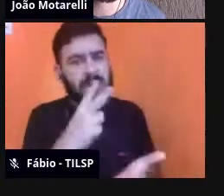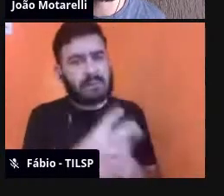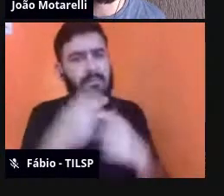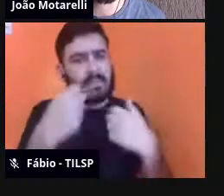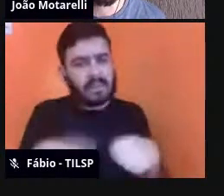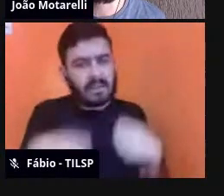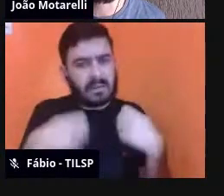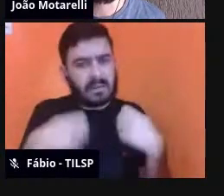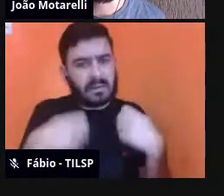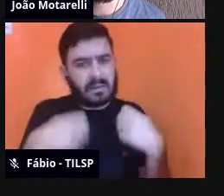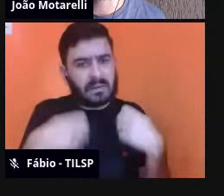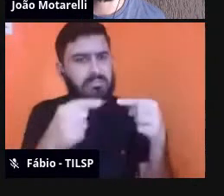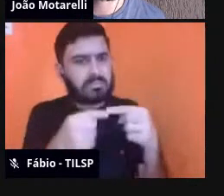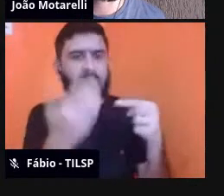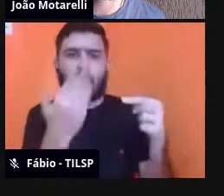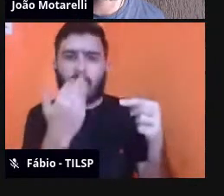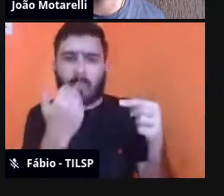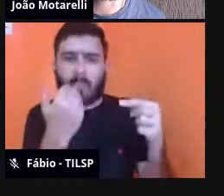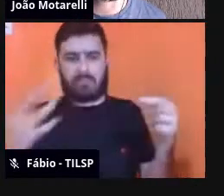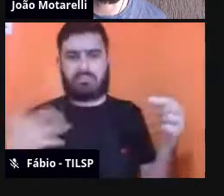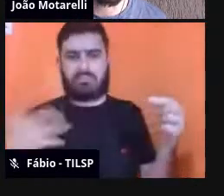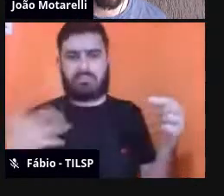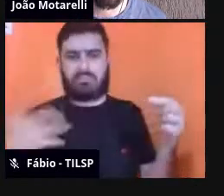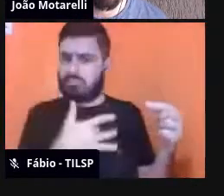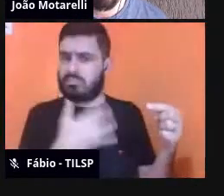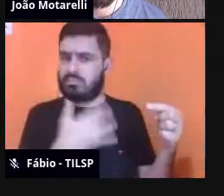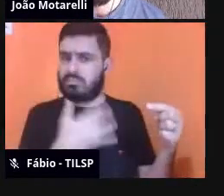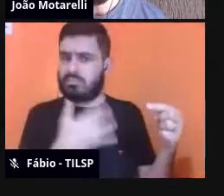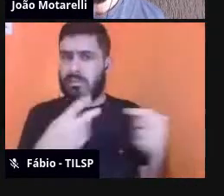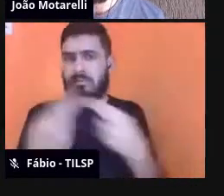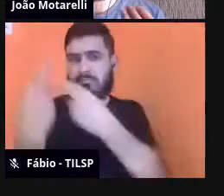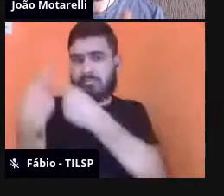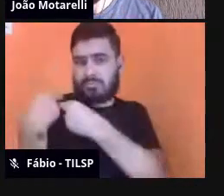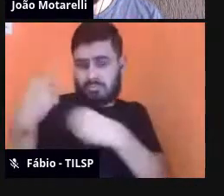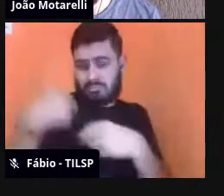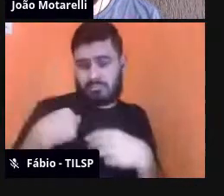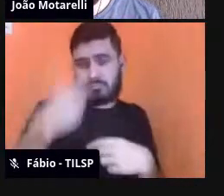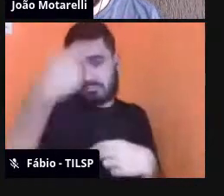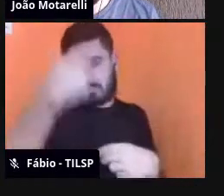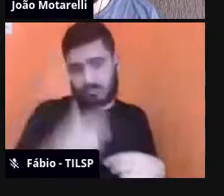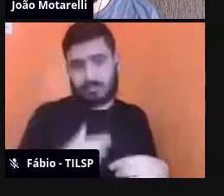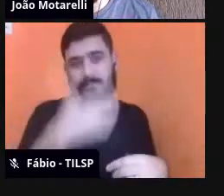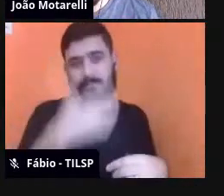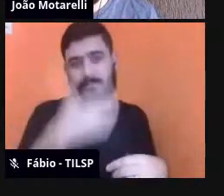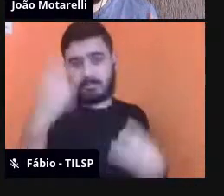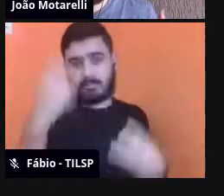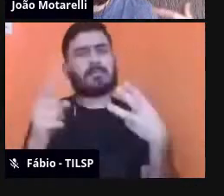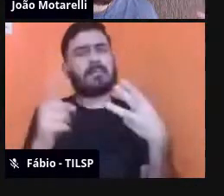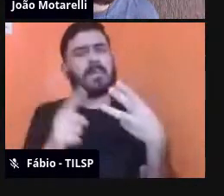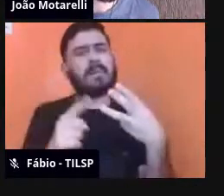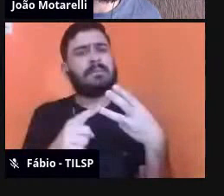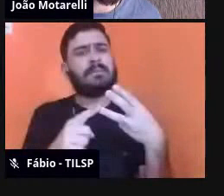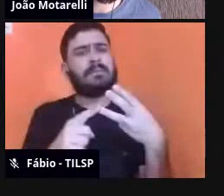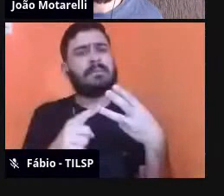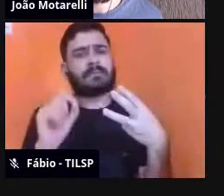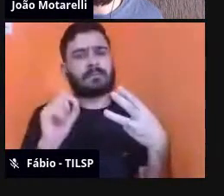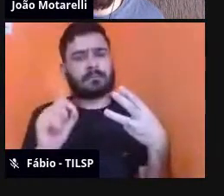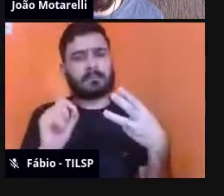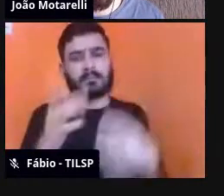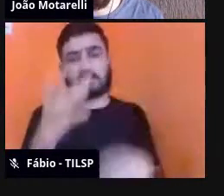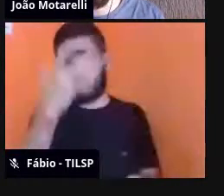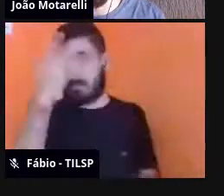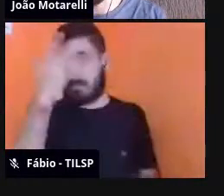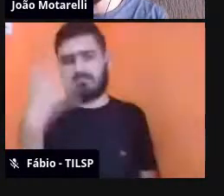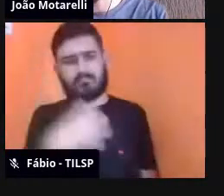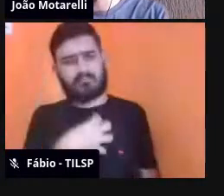com uma alimentação saudável, autodefinida pelo comportamento. Nesse 3, o que é isso? Para que o indivíduo se sinta bem em relação ao